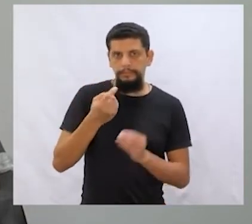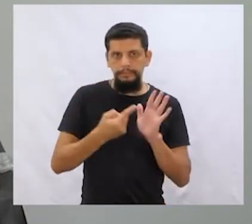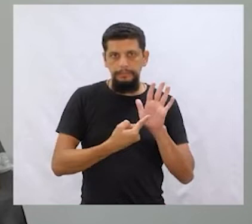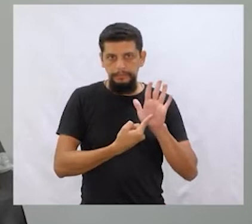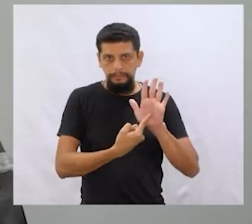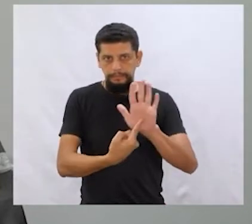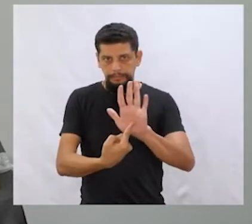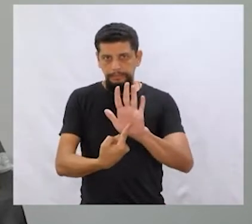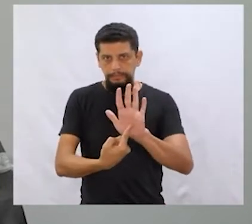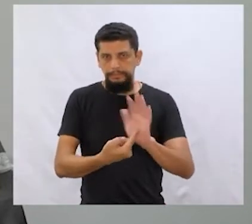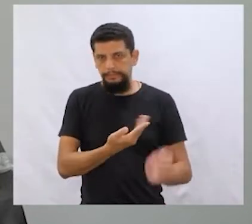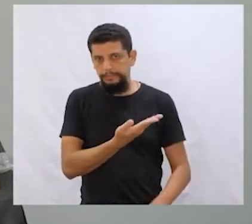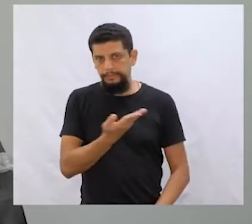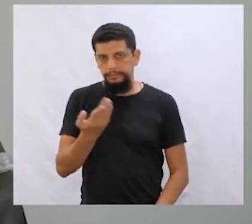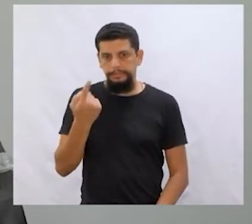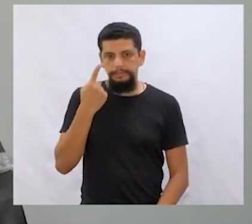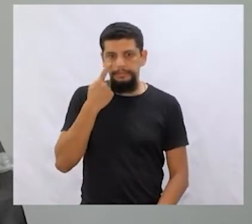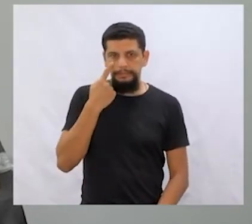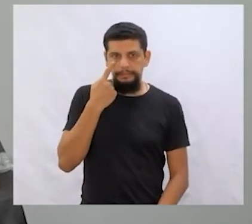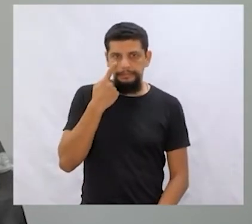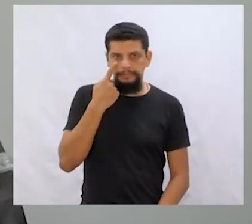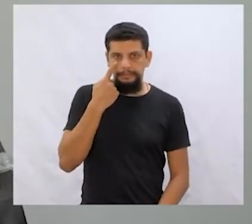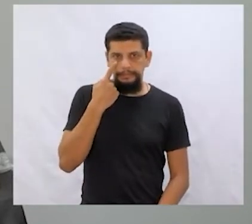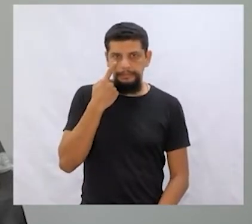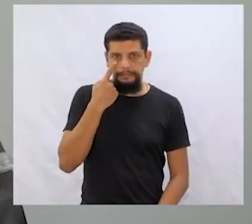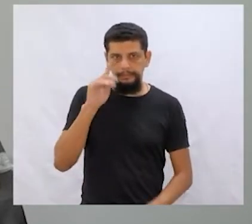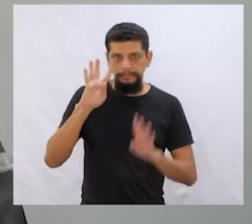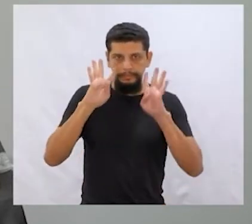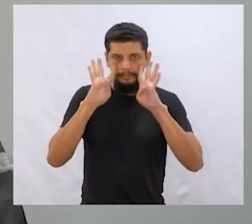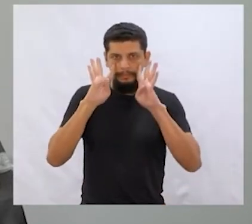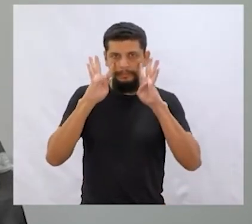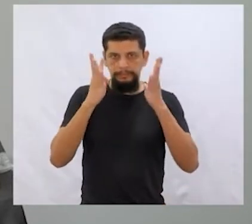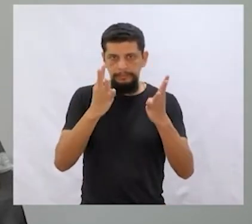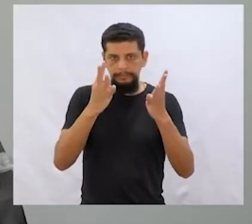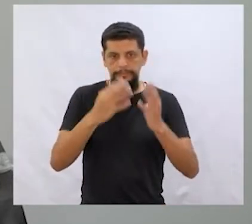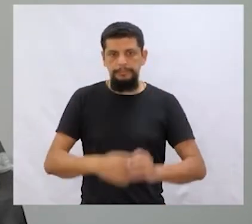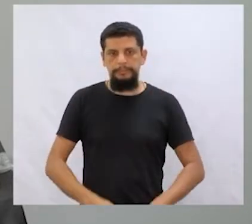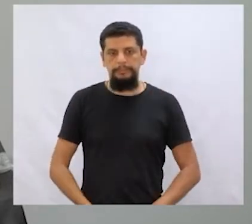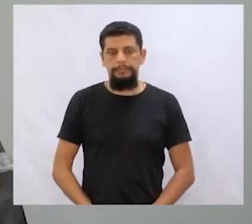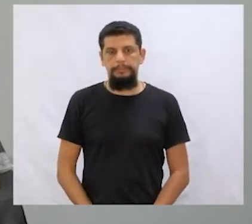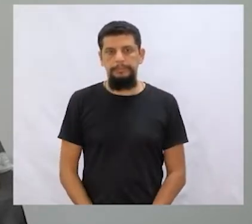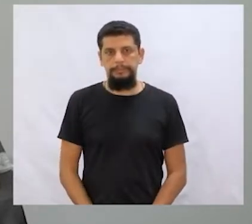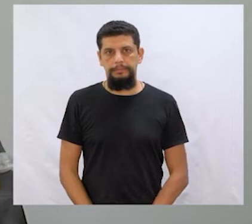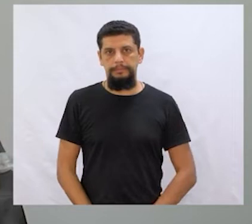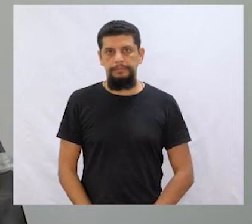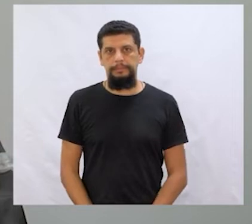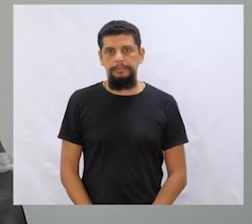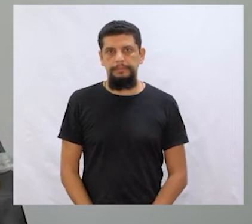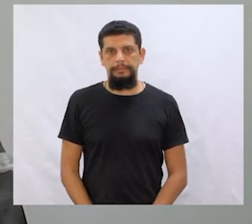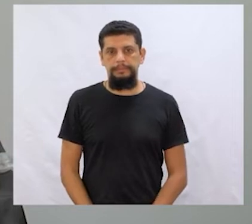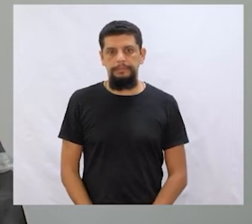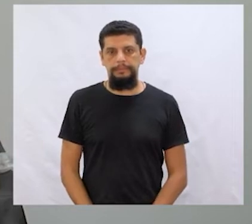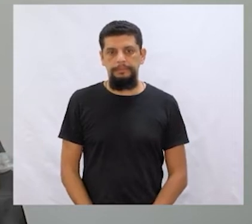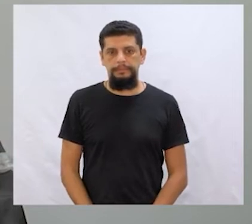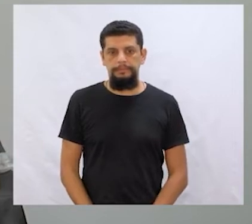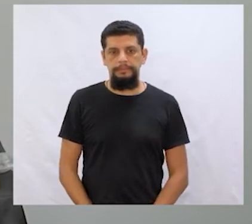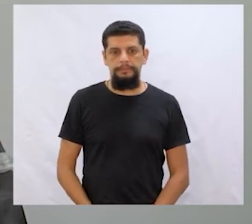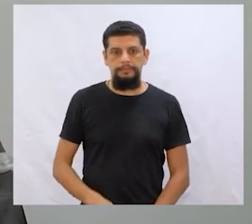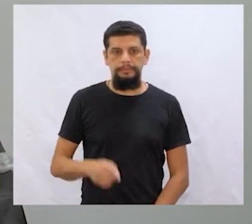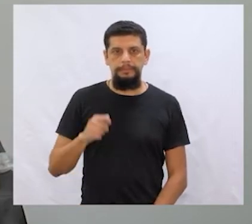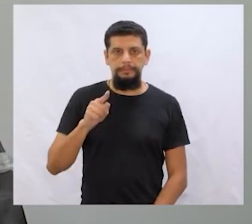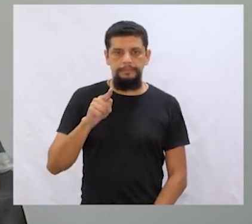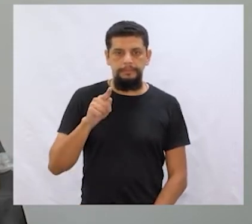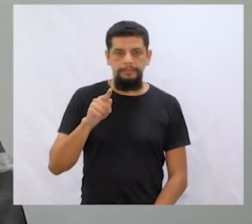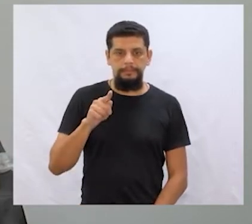mostrei o traçado na tela. Eu vou fazer um traço na vertical inclinada, mas não é um traço muito longo, uhum, certo?